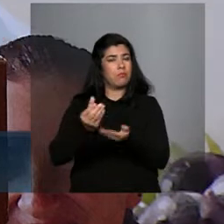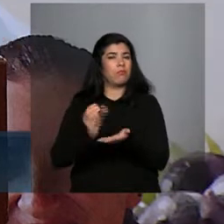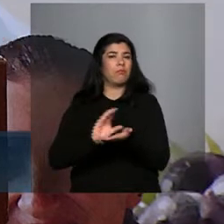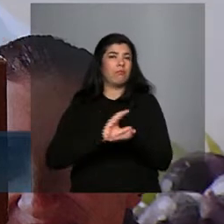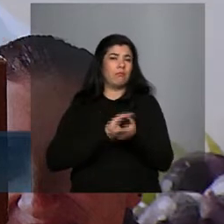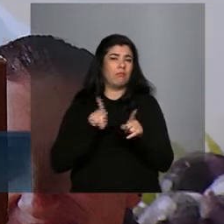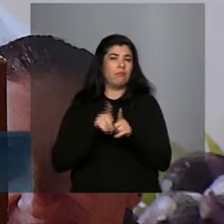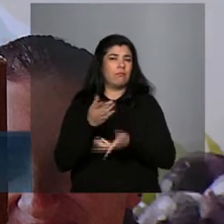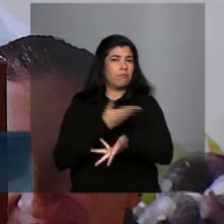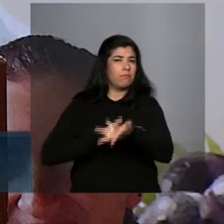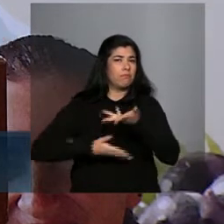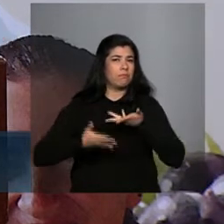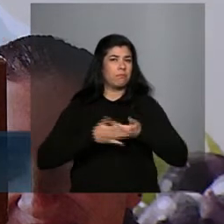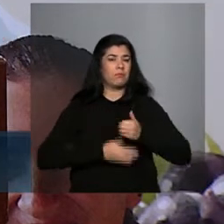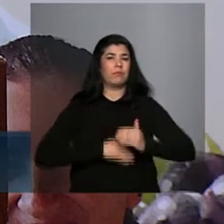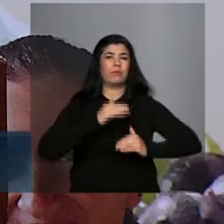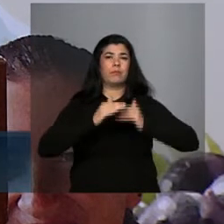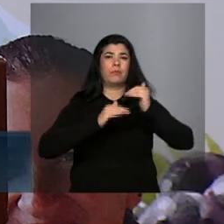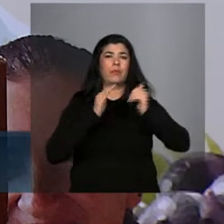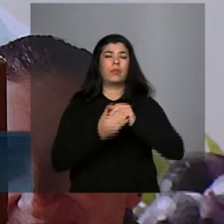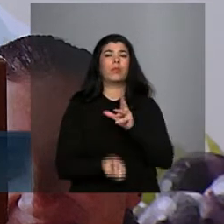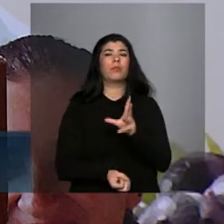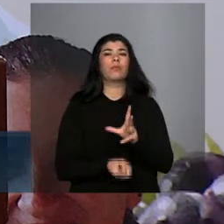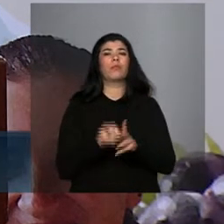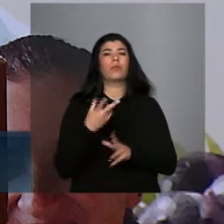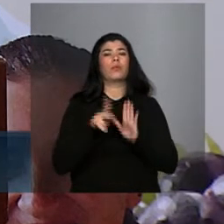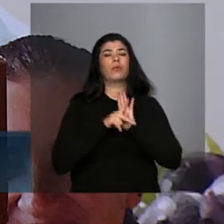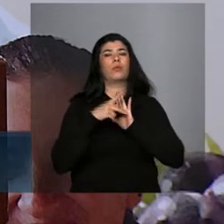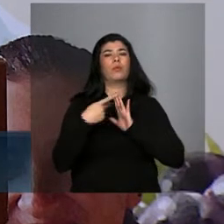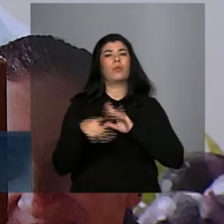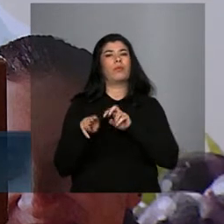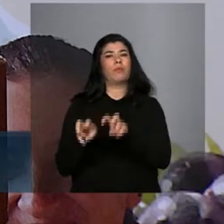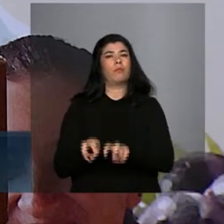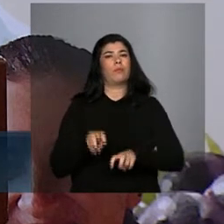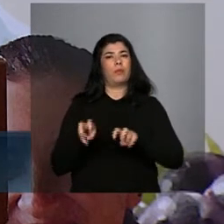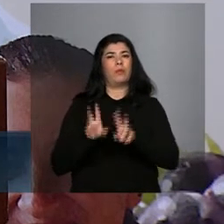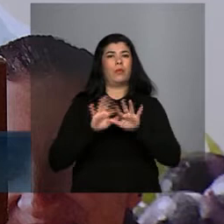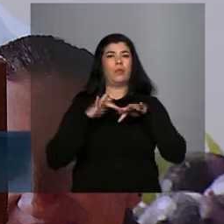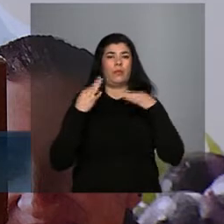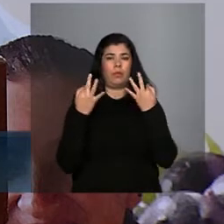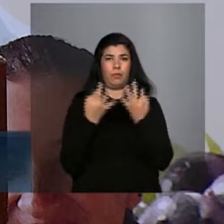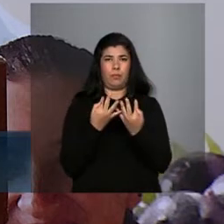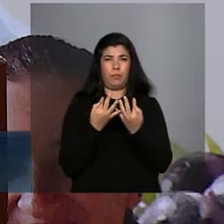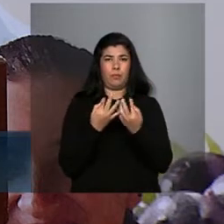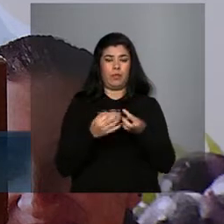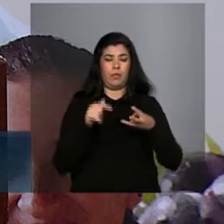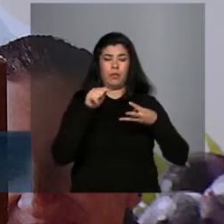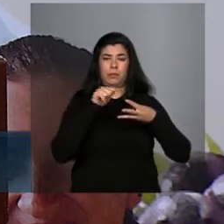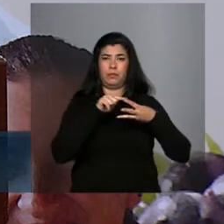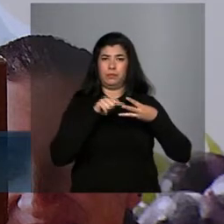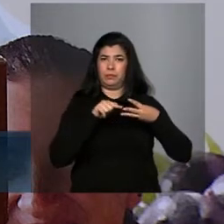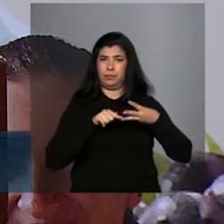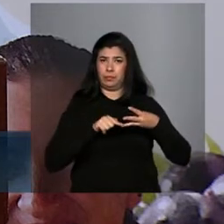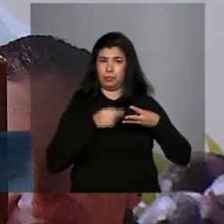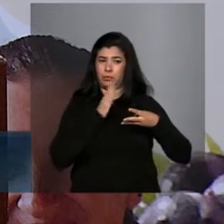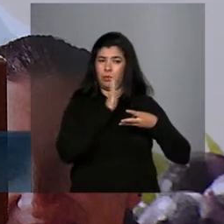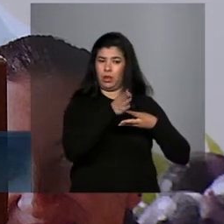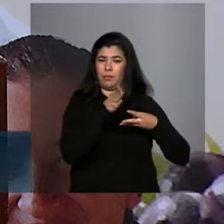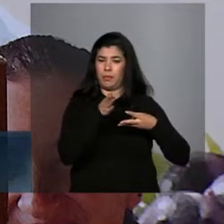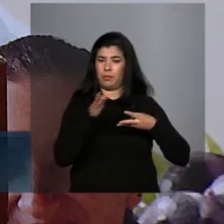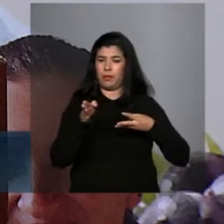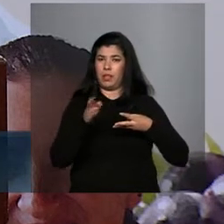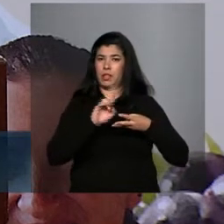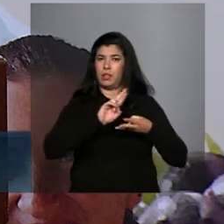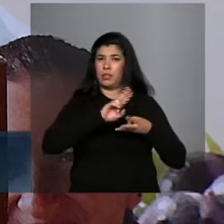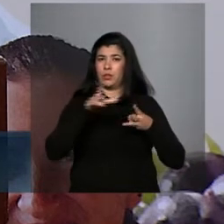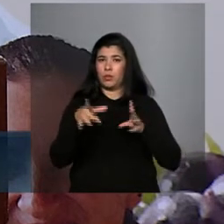cooperativamente ao desenvolvimento da produção da agricultura familiar. Esses três eixos, eles